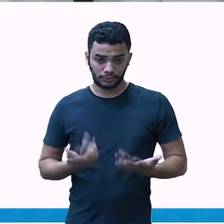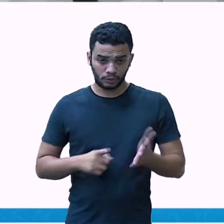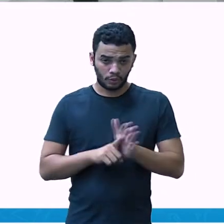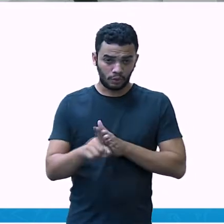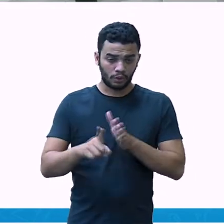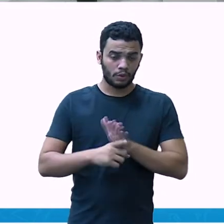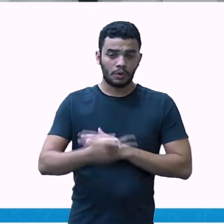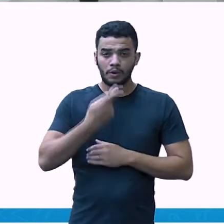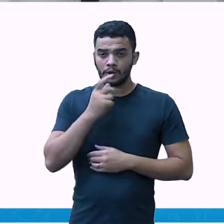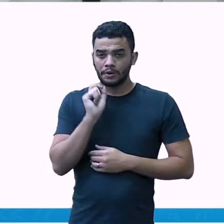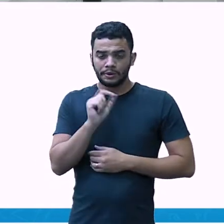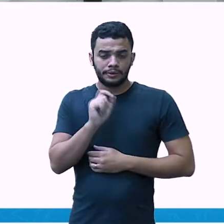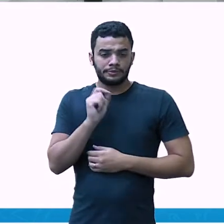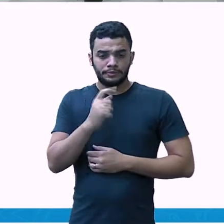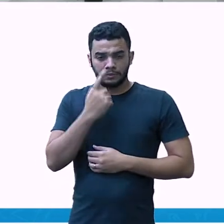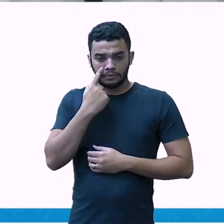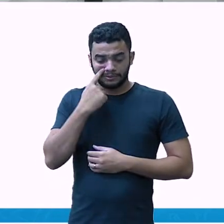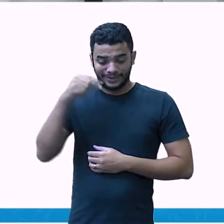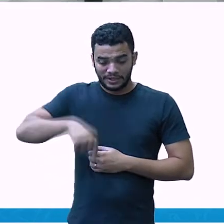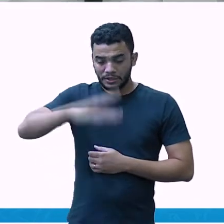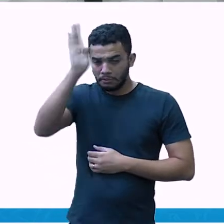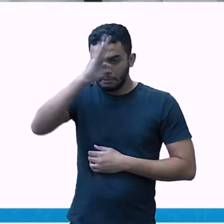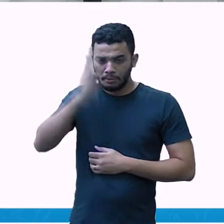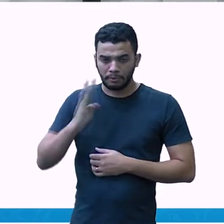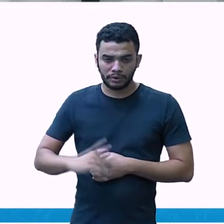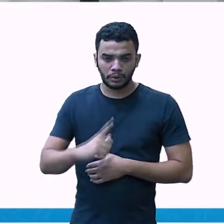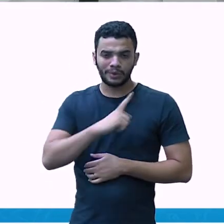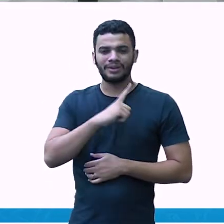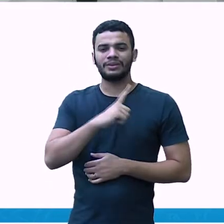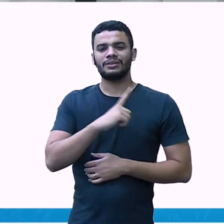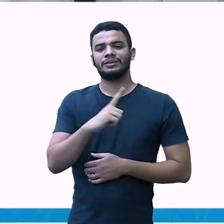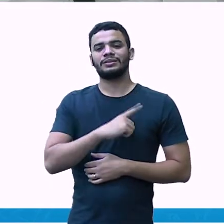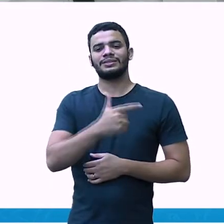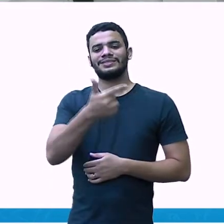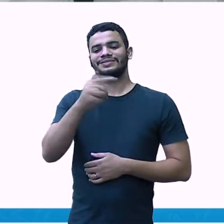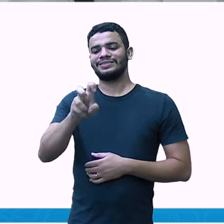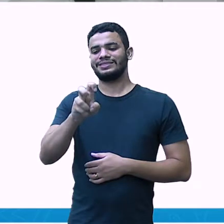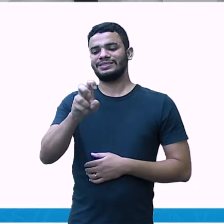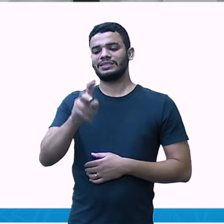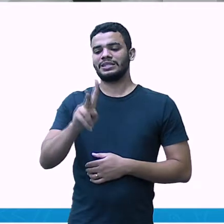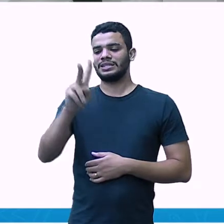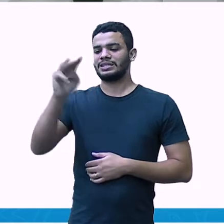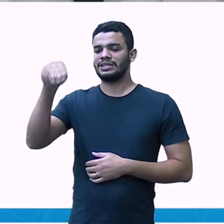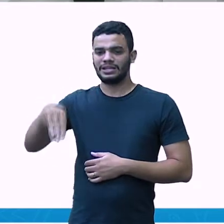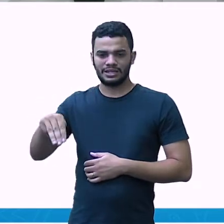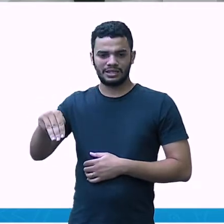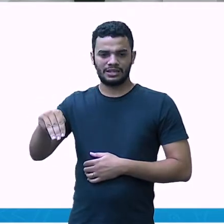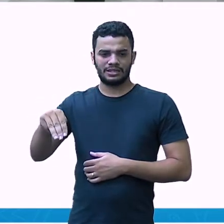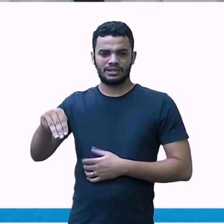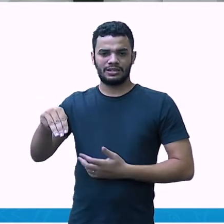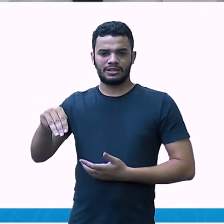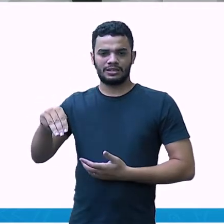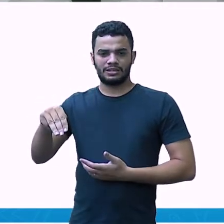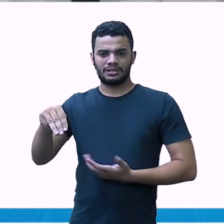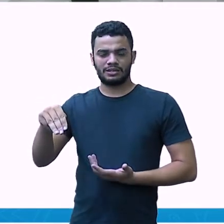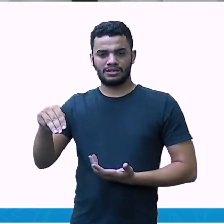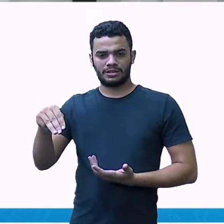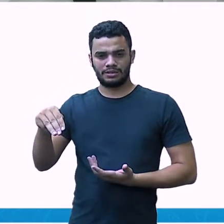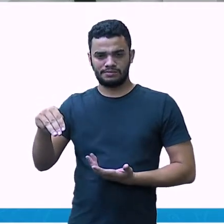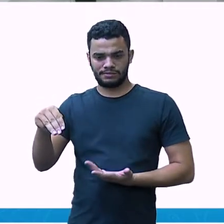então eu tenho aqui, ó, o Brasil tem 25 quilômetros da malha